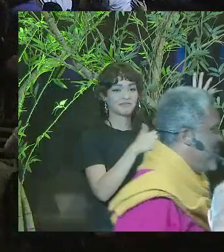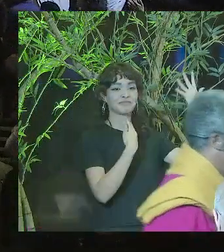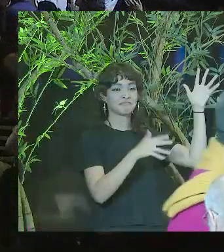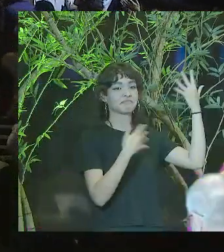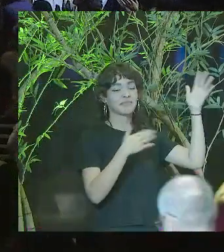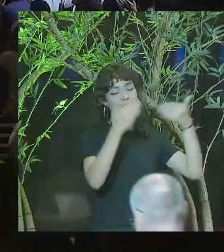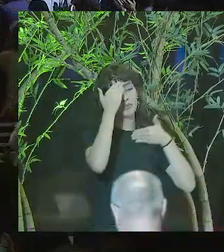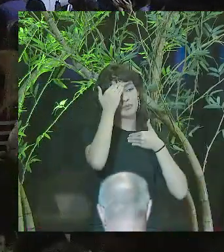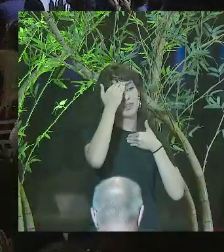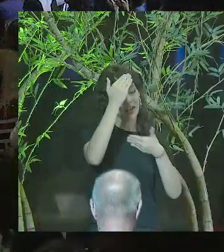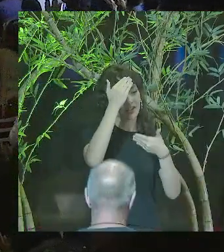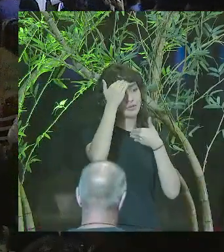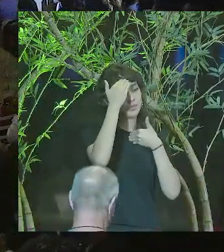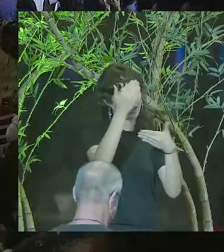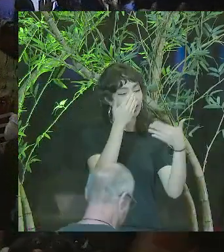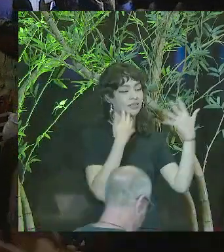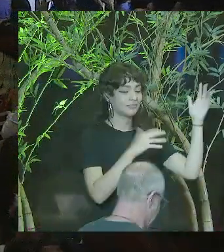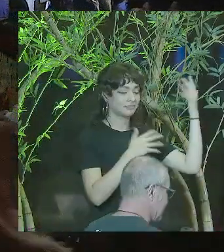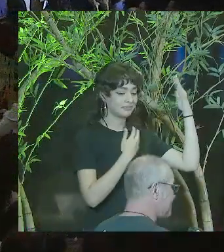Muito obrigada.